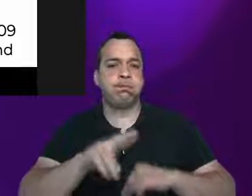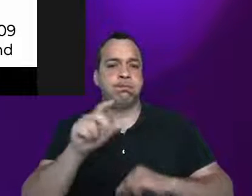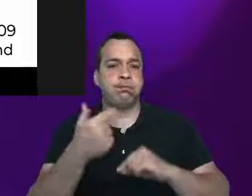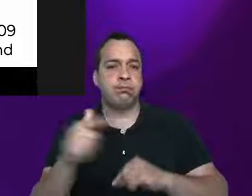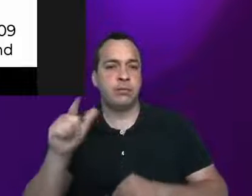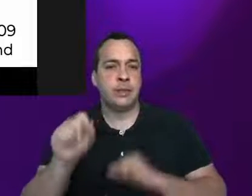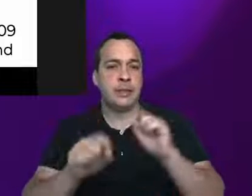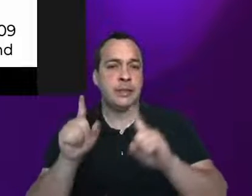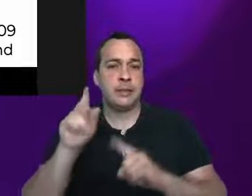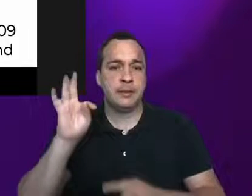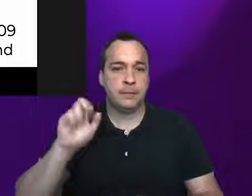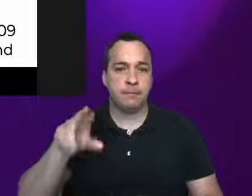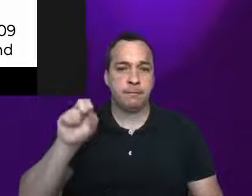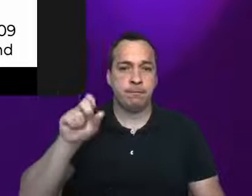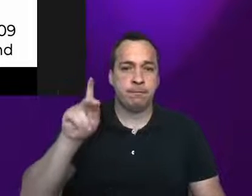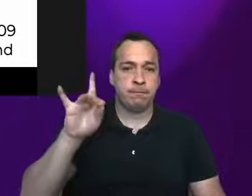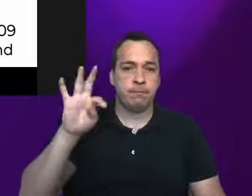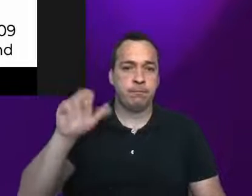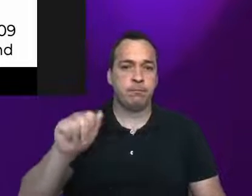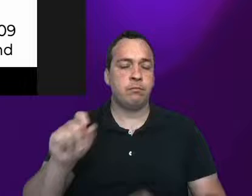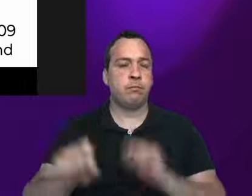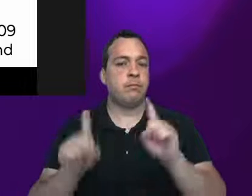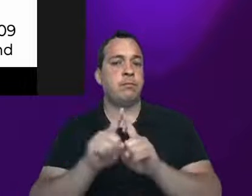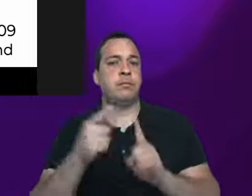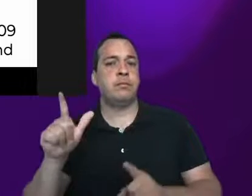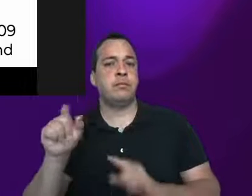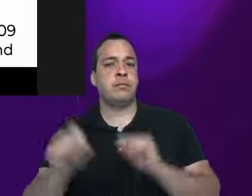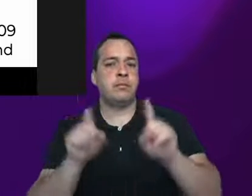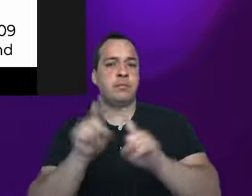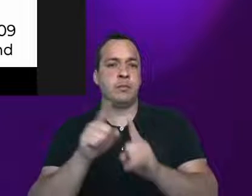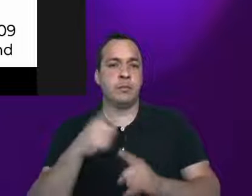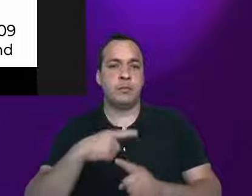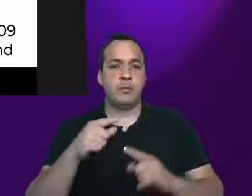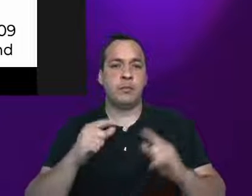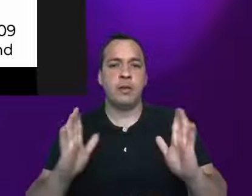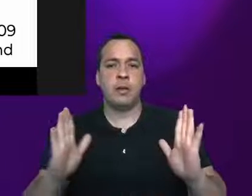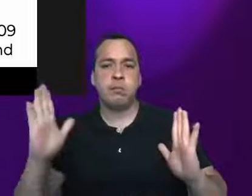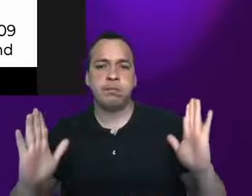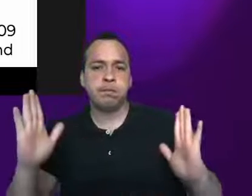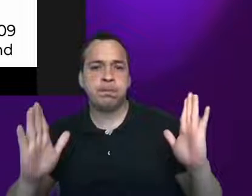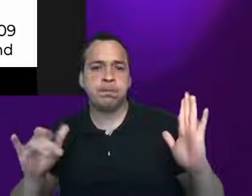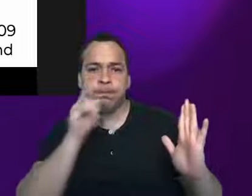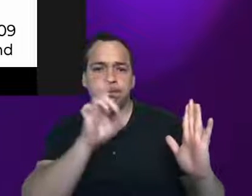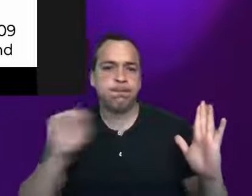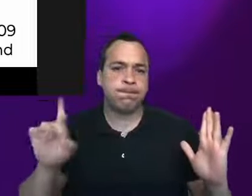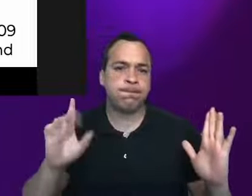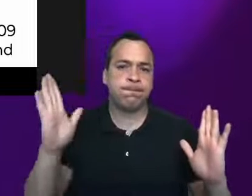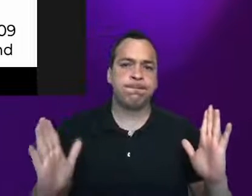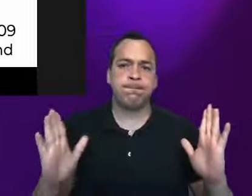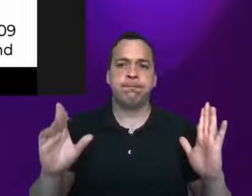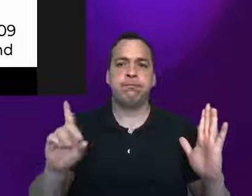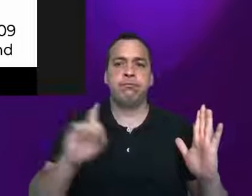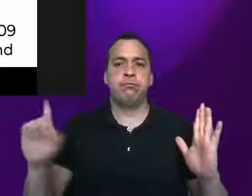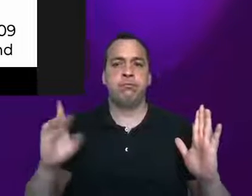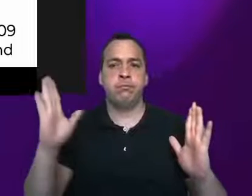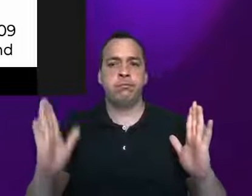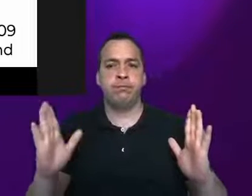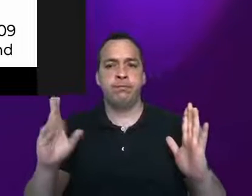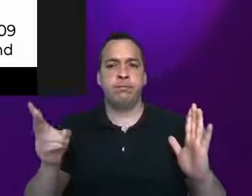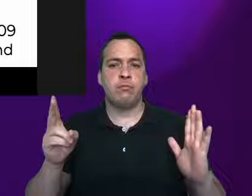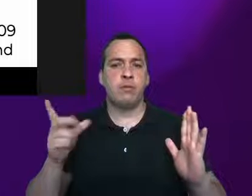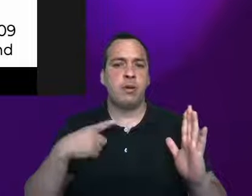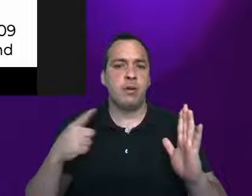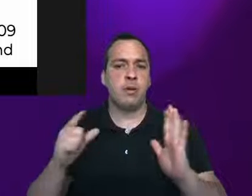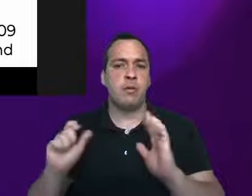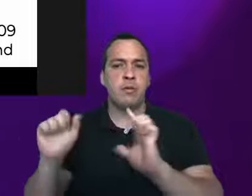transhepática. Avaliamos ela no eixo longitudinal, logo na junção do átrio direito, então você sempre tem que fazer a medição na mesma topografia, cerca